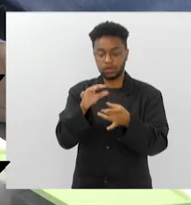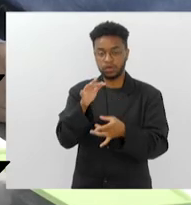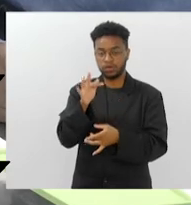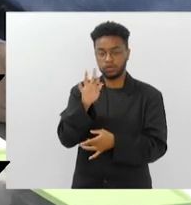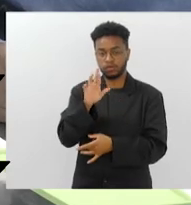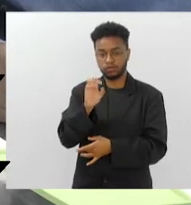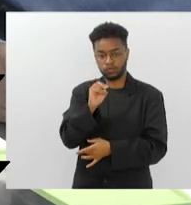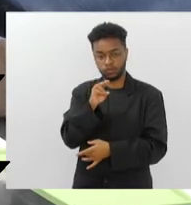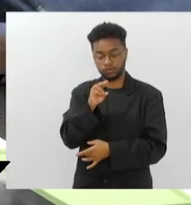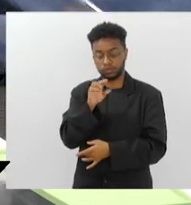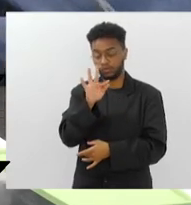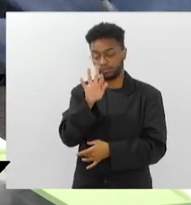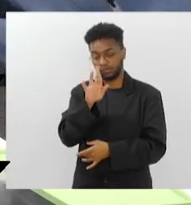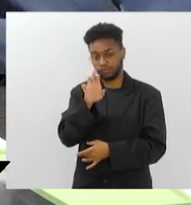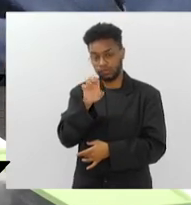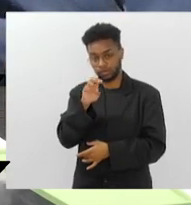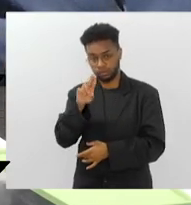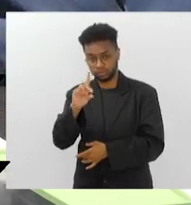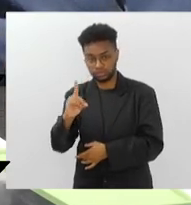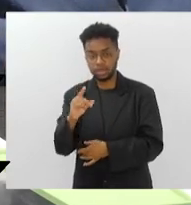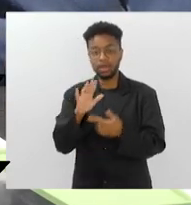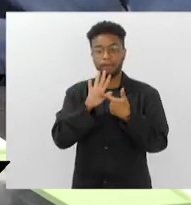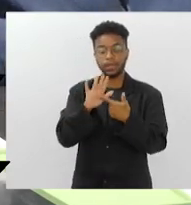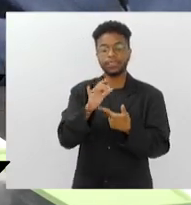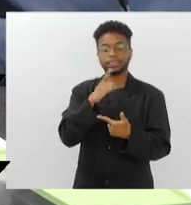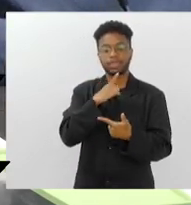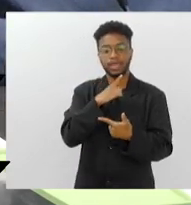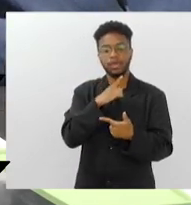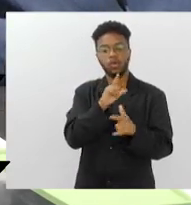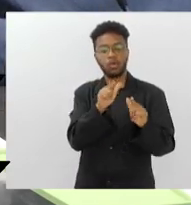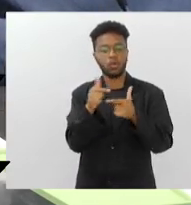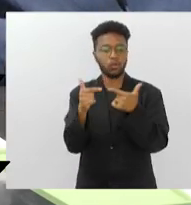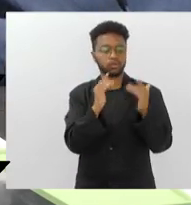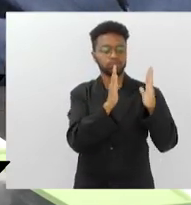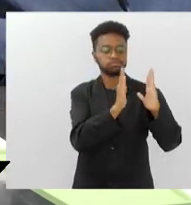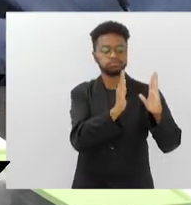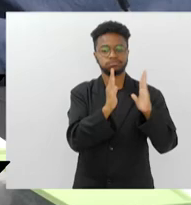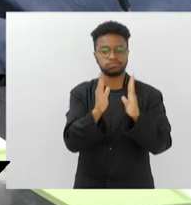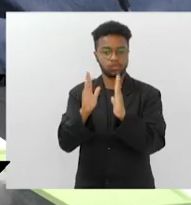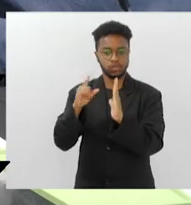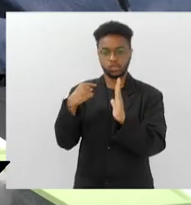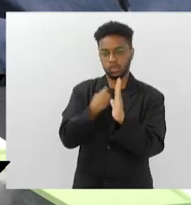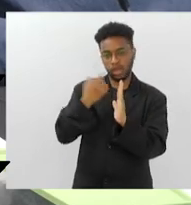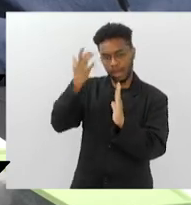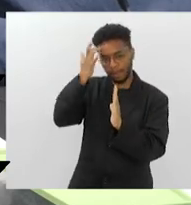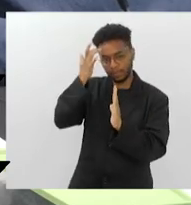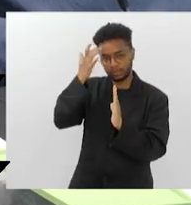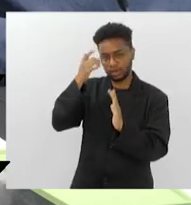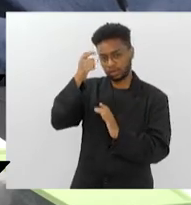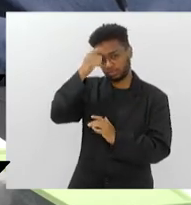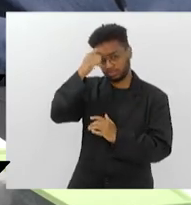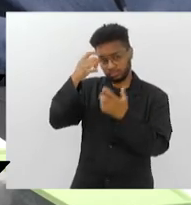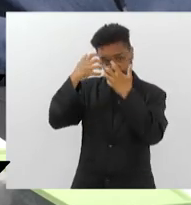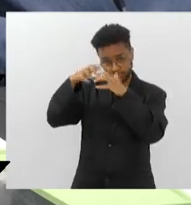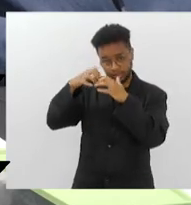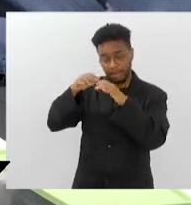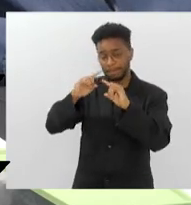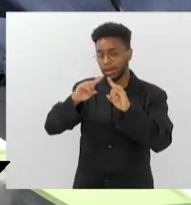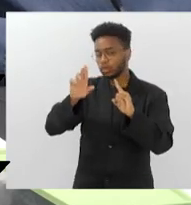embora tenha outras fases no nosso amadurecimento psicológico sexológico etc você não